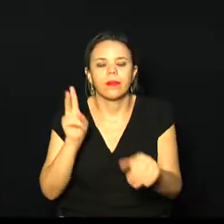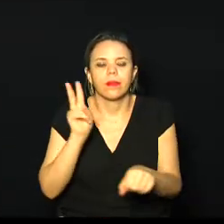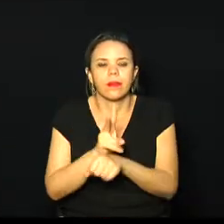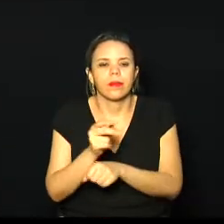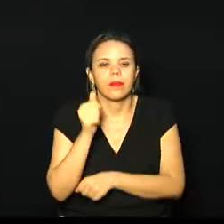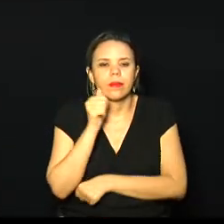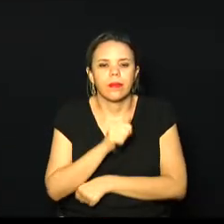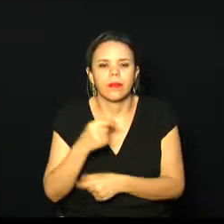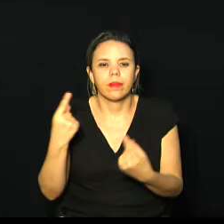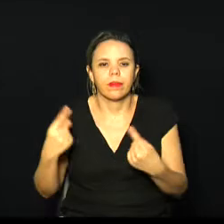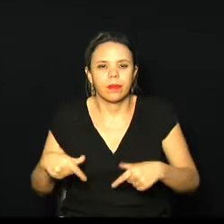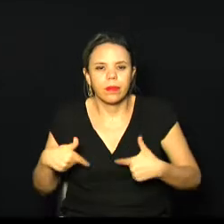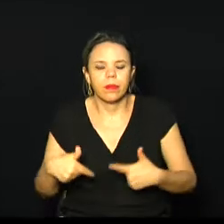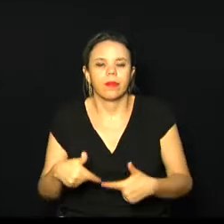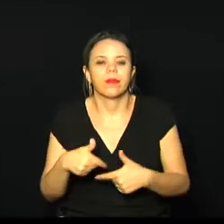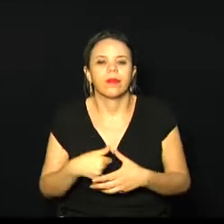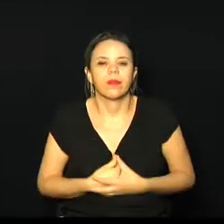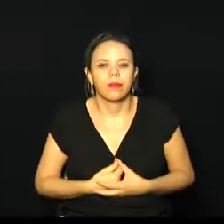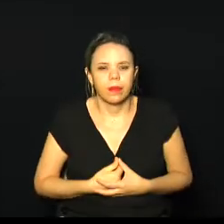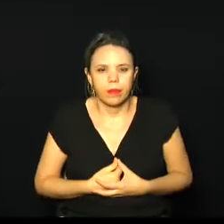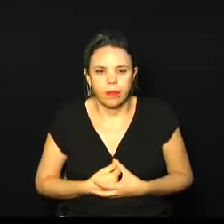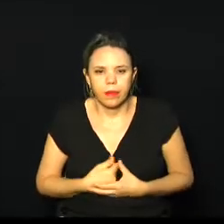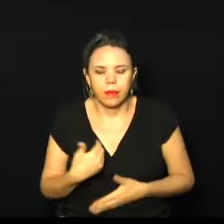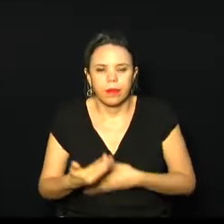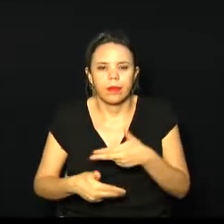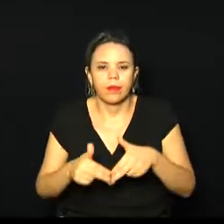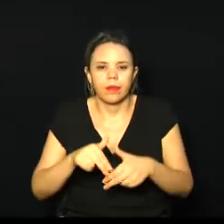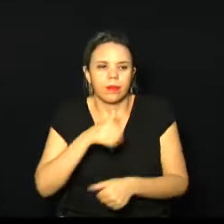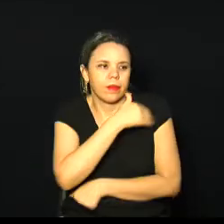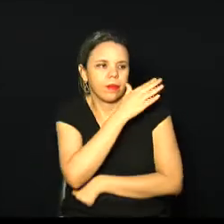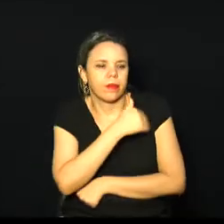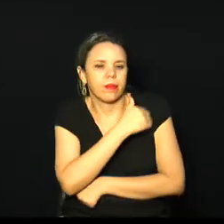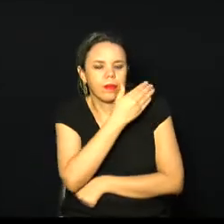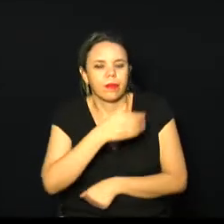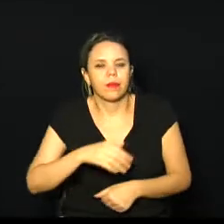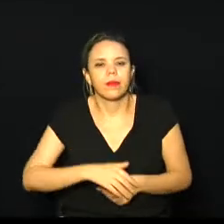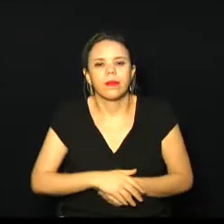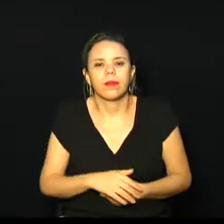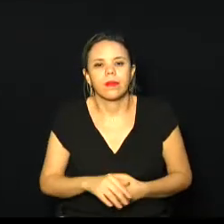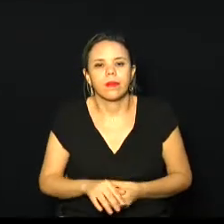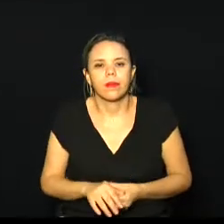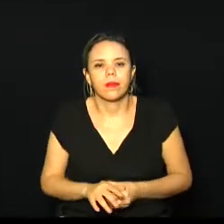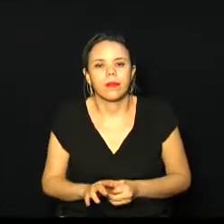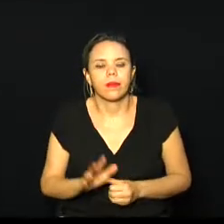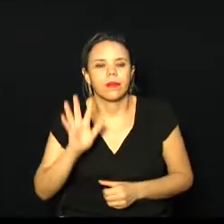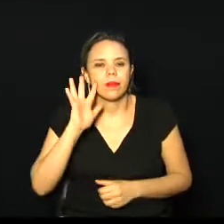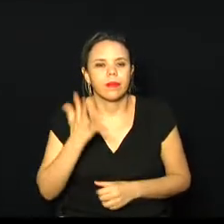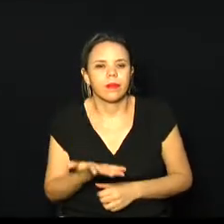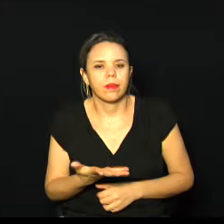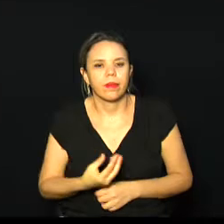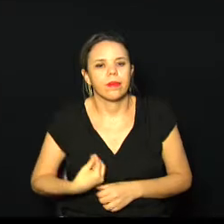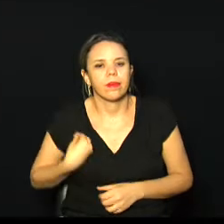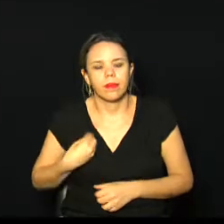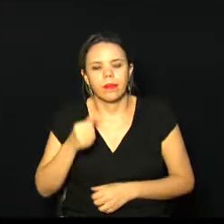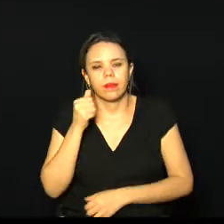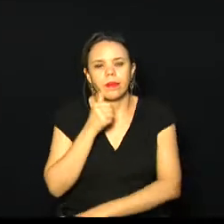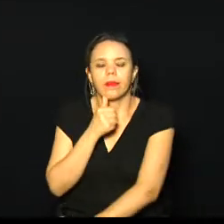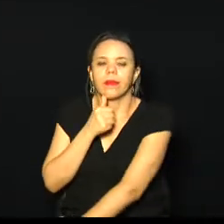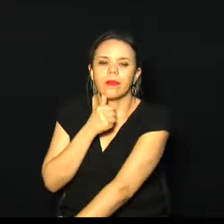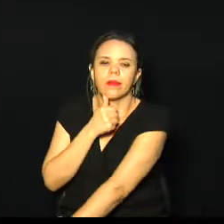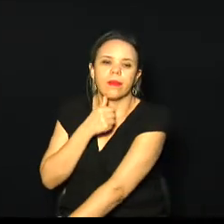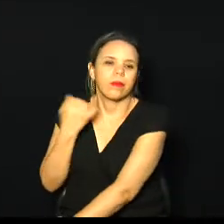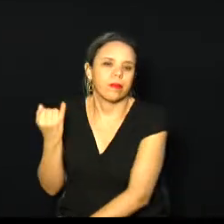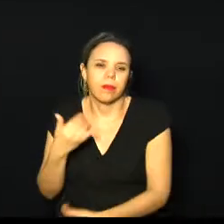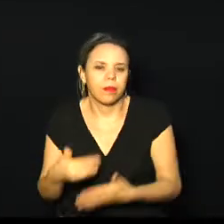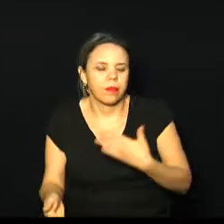mulher contra atos abusivos decorrentes de preconceito e discriminação resultante de sua condição feminina, não